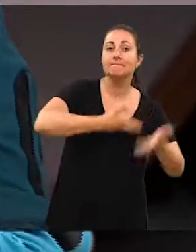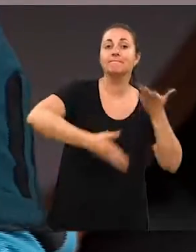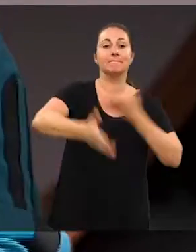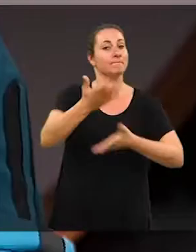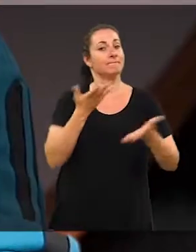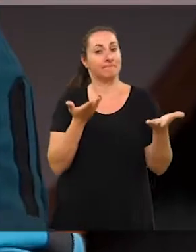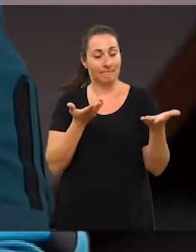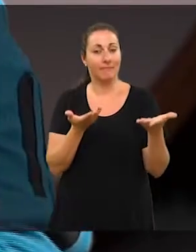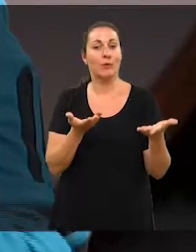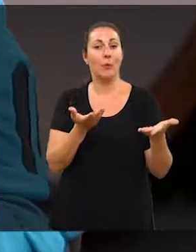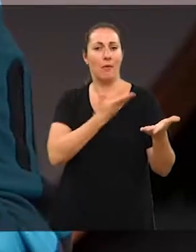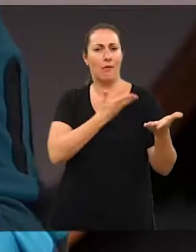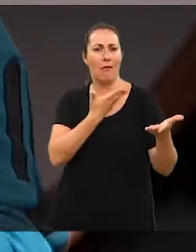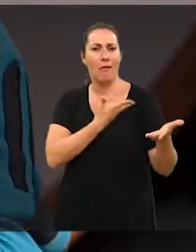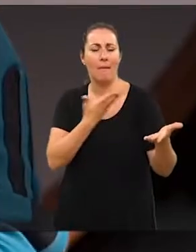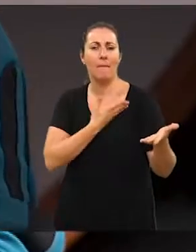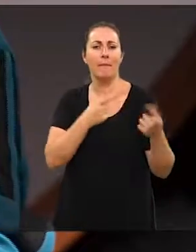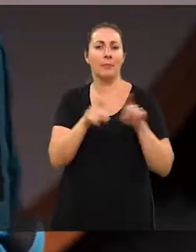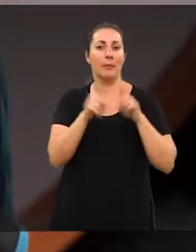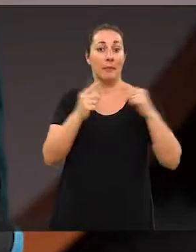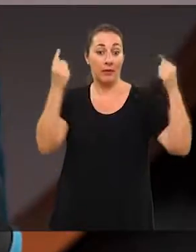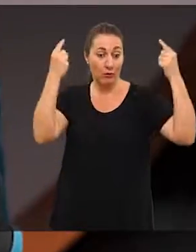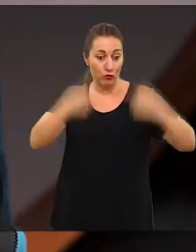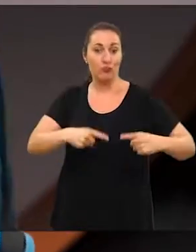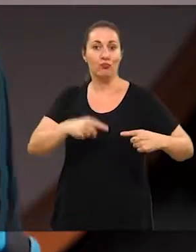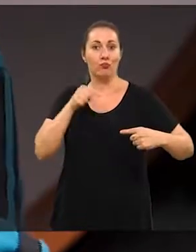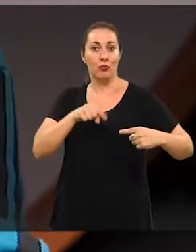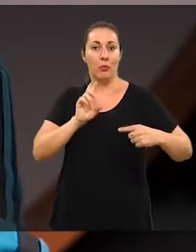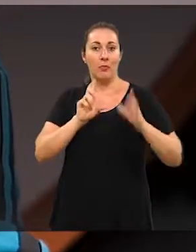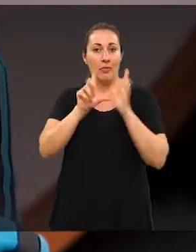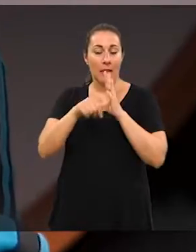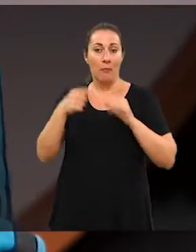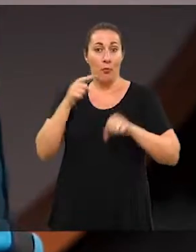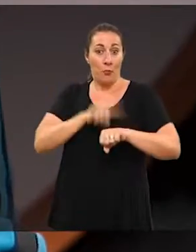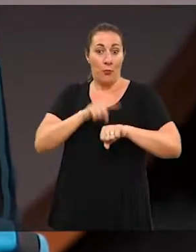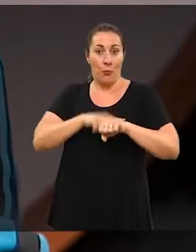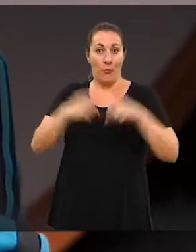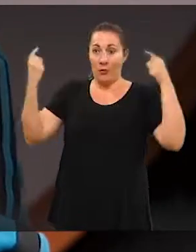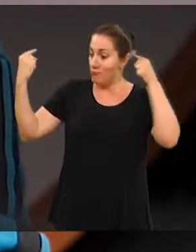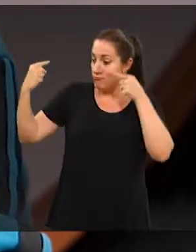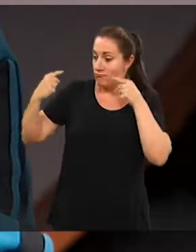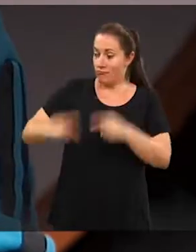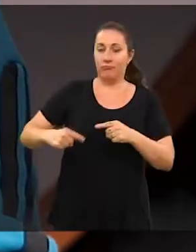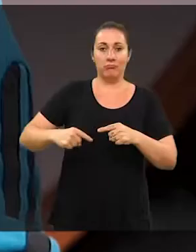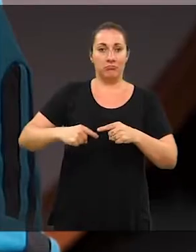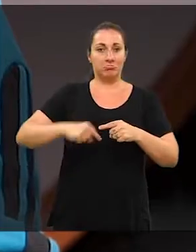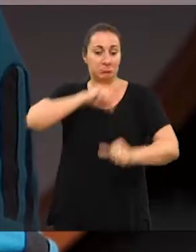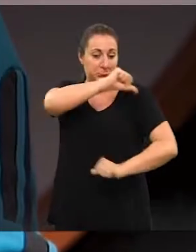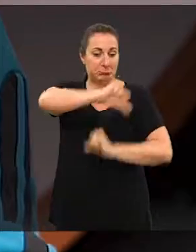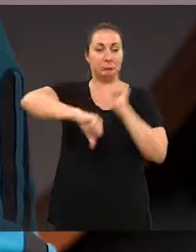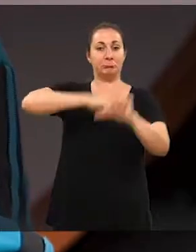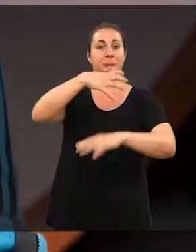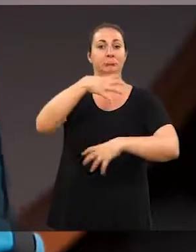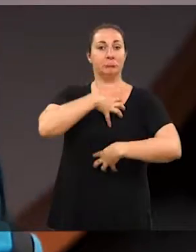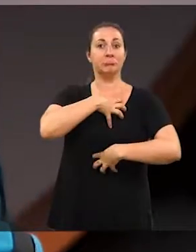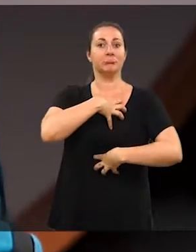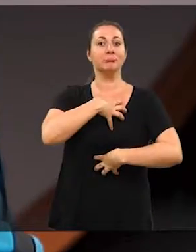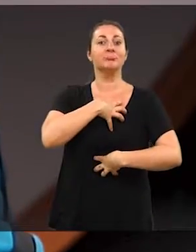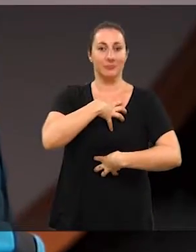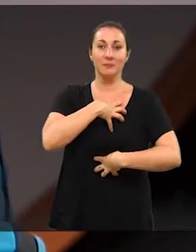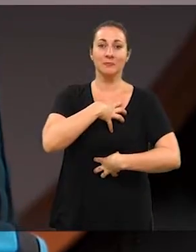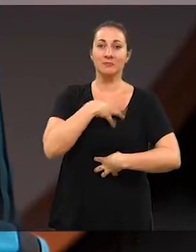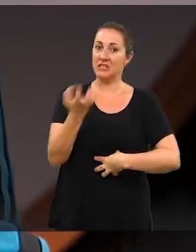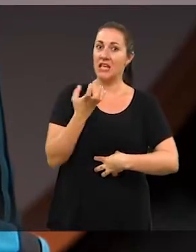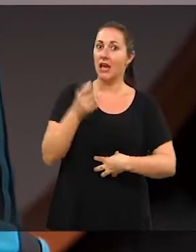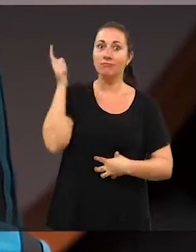integração, de solidariedade, de até da própria disputa, né? Porque depois que eles entram dentro da quadra, como eu sempre digo, é uma